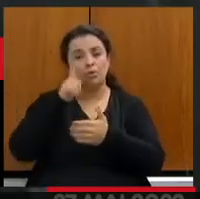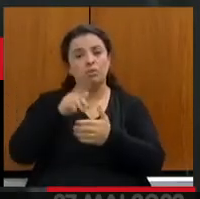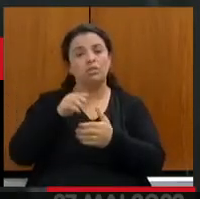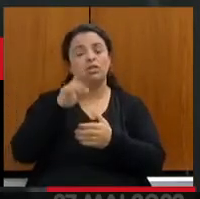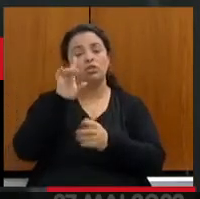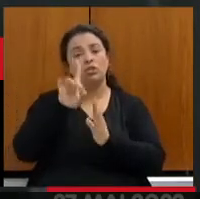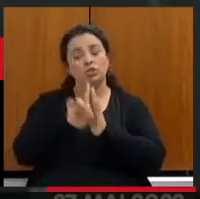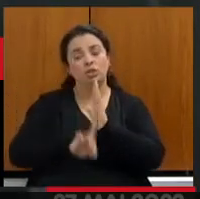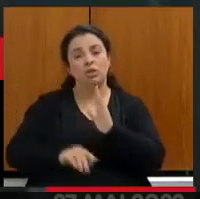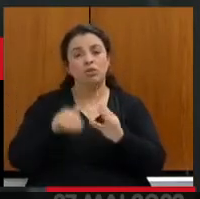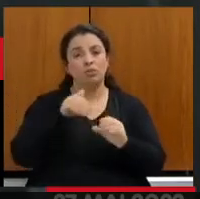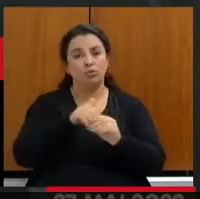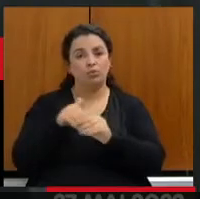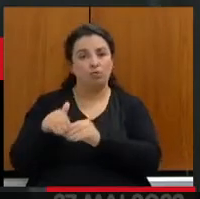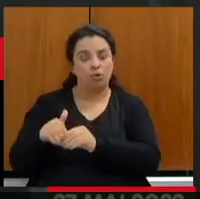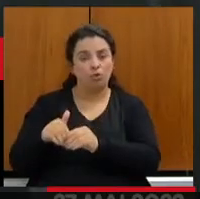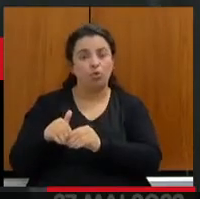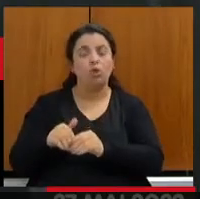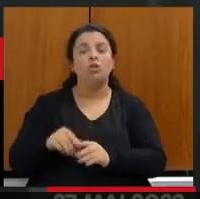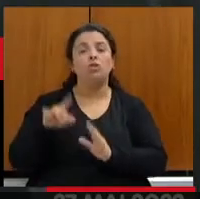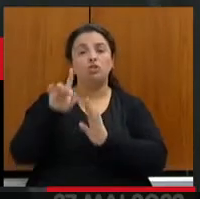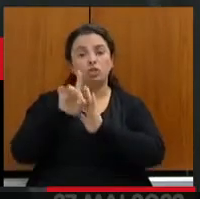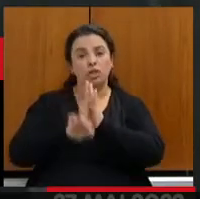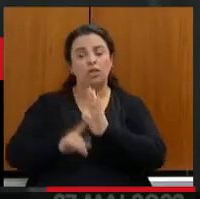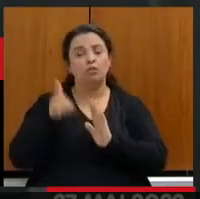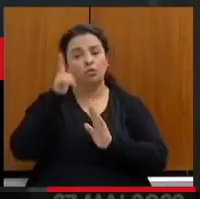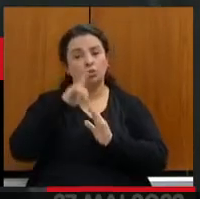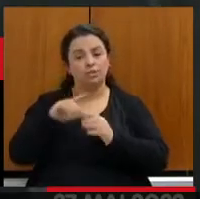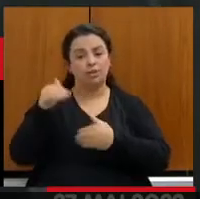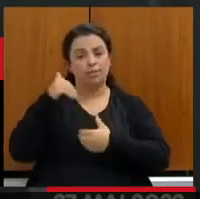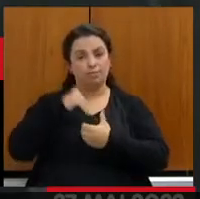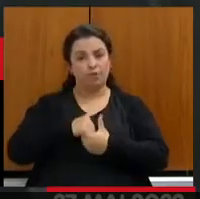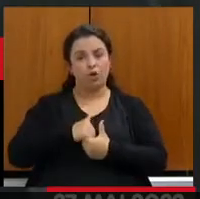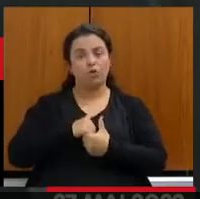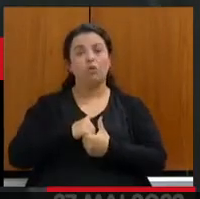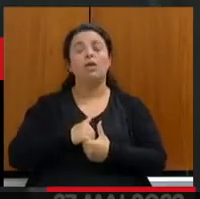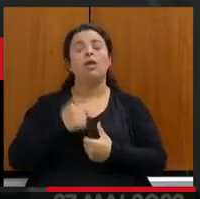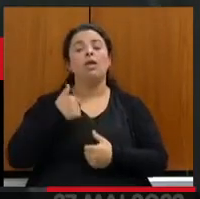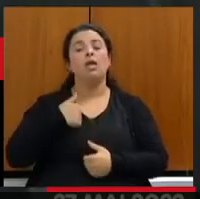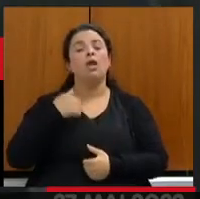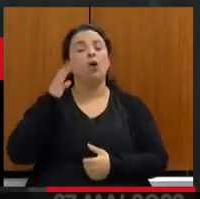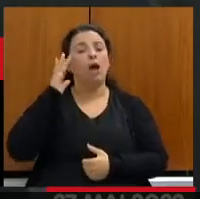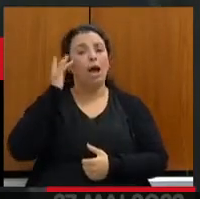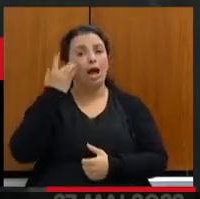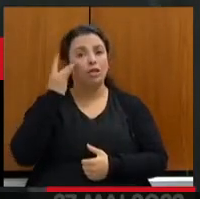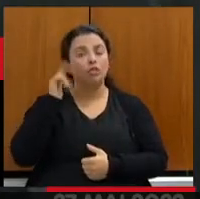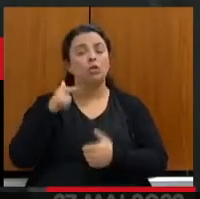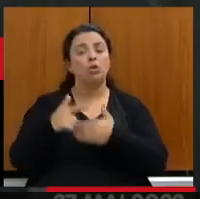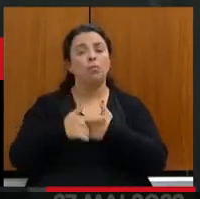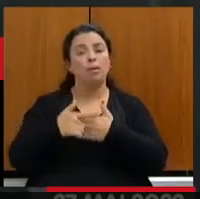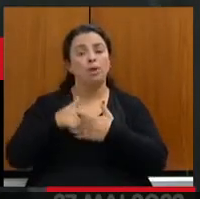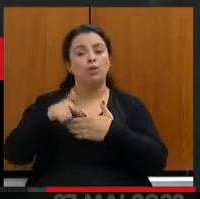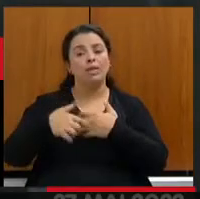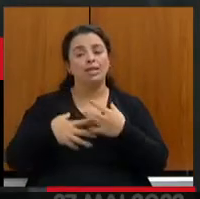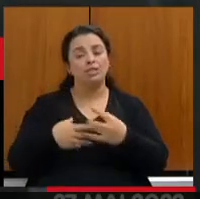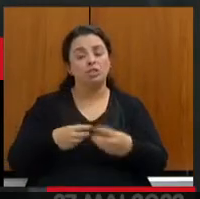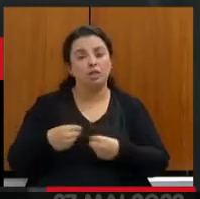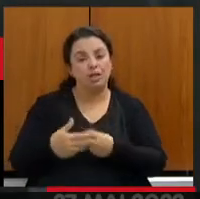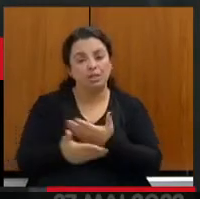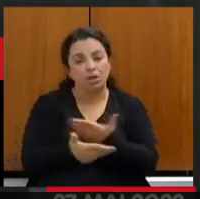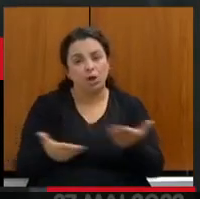pelo direito de ser votada Eu acho que o papel dessa geração é ocupar